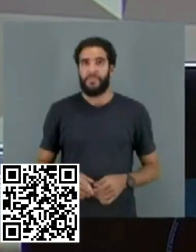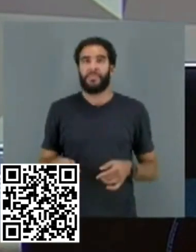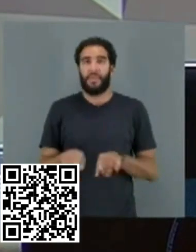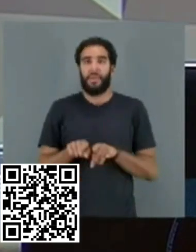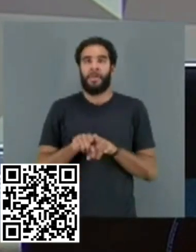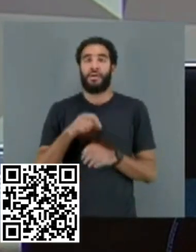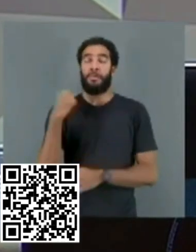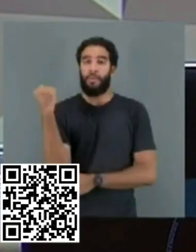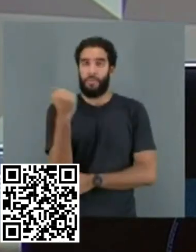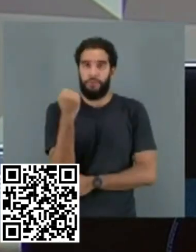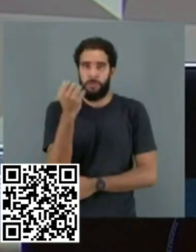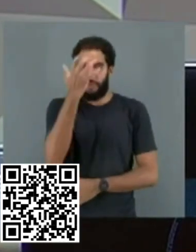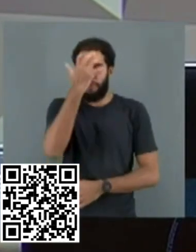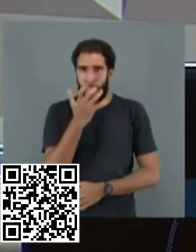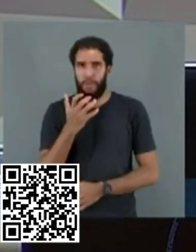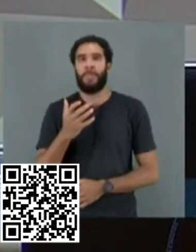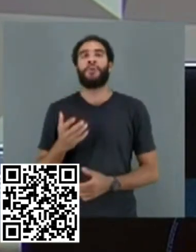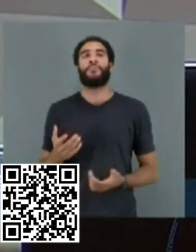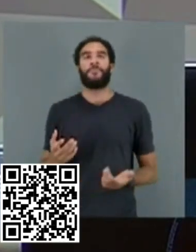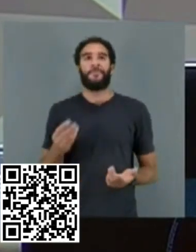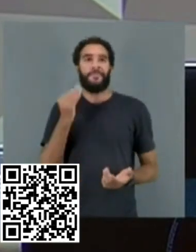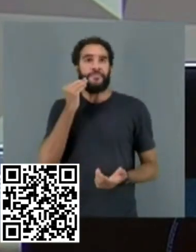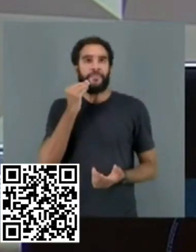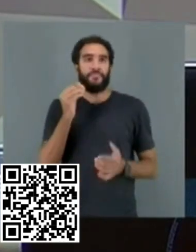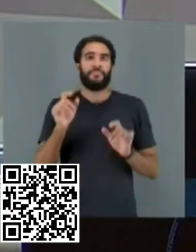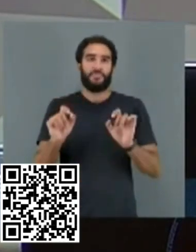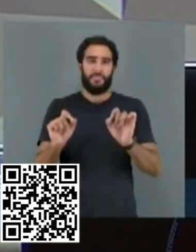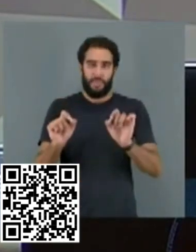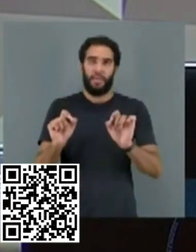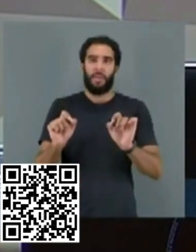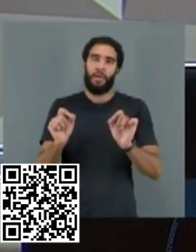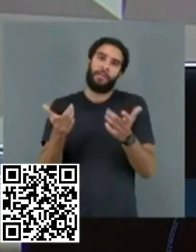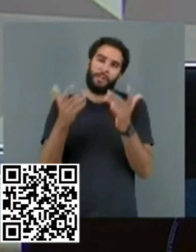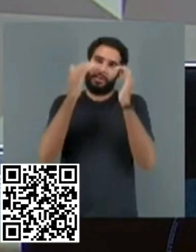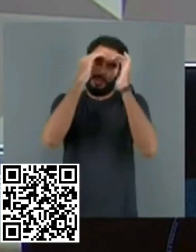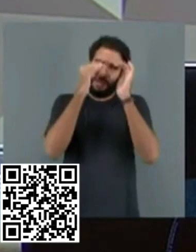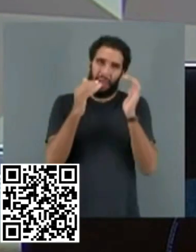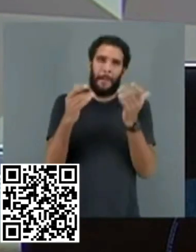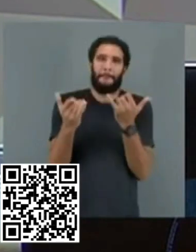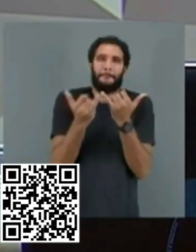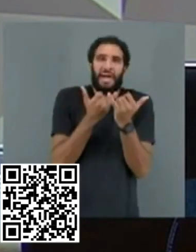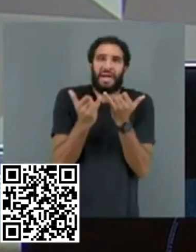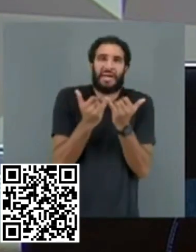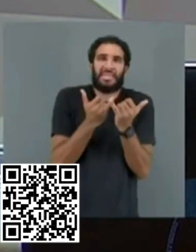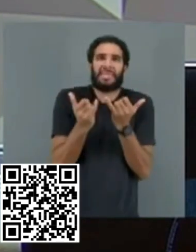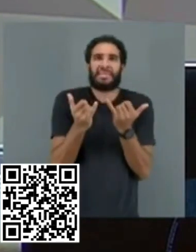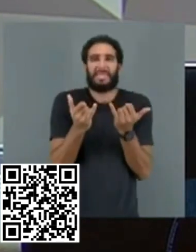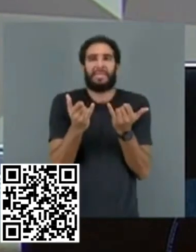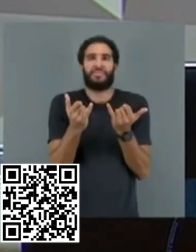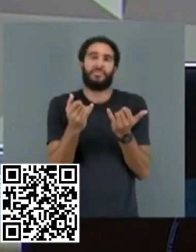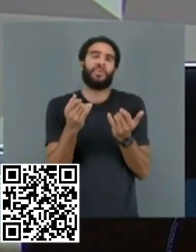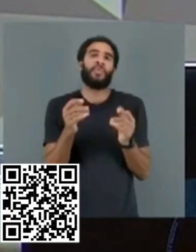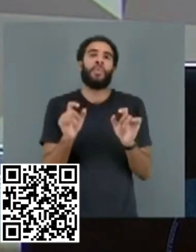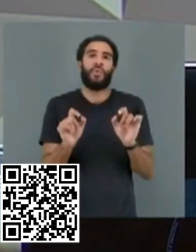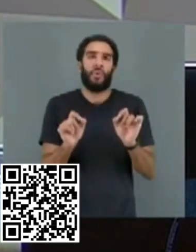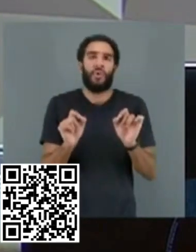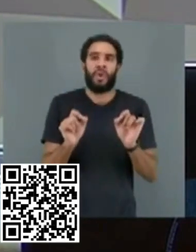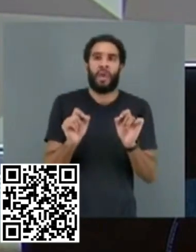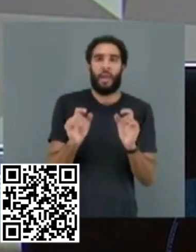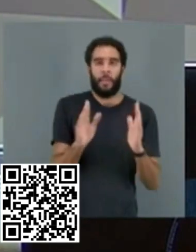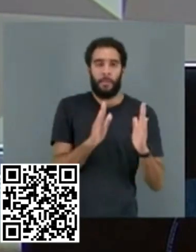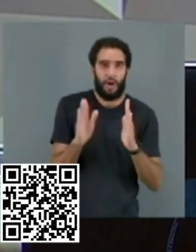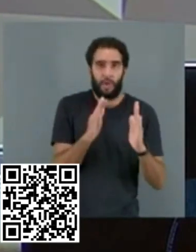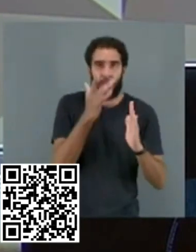que se planejava para aquela data nos parece, com o devido respeito, ter sido olvidada até mesmo por parte